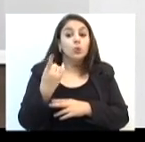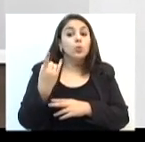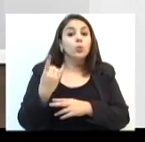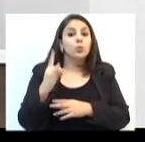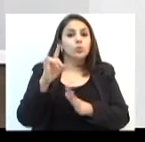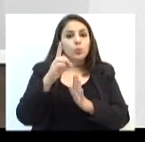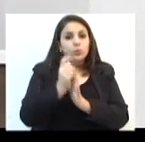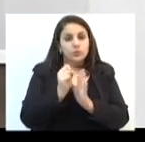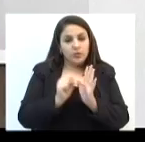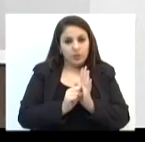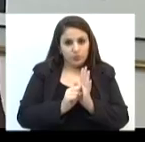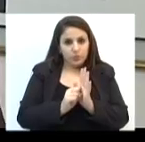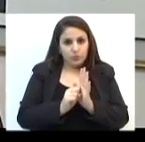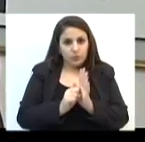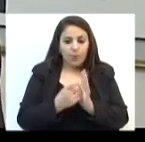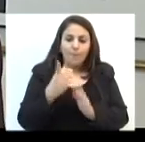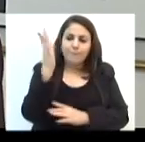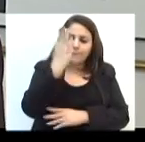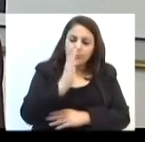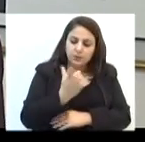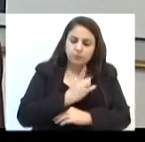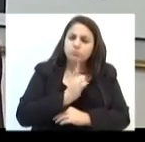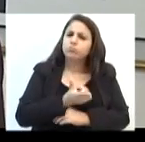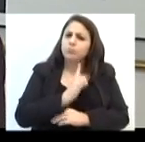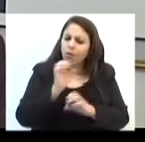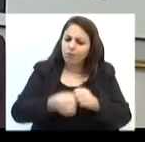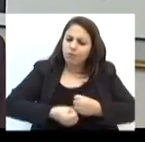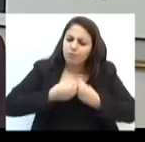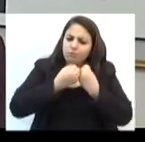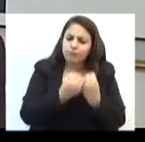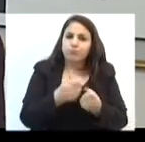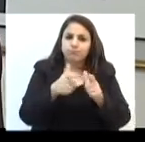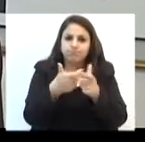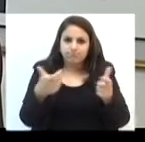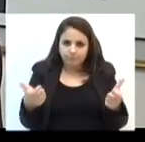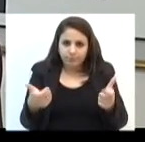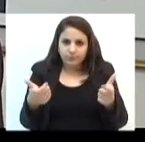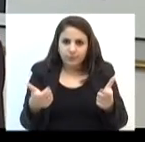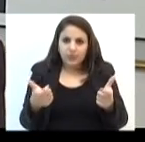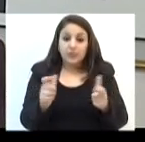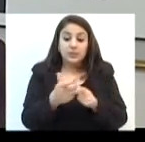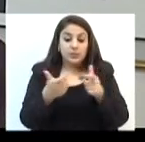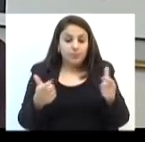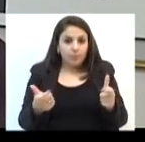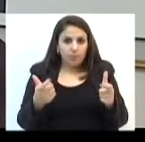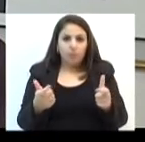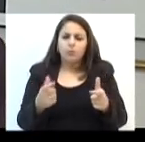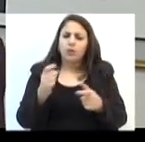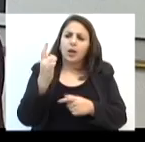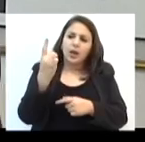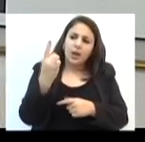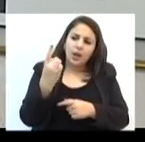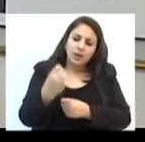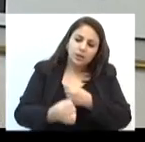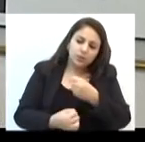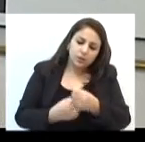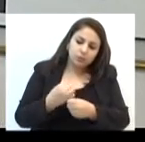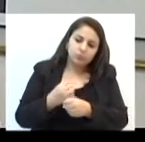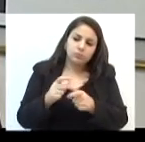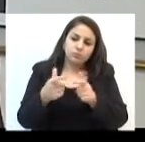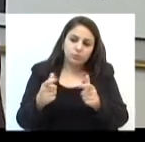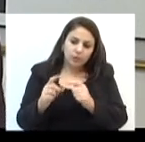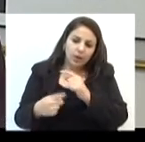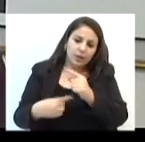que no último século. O Brasil teve o seu forte crescimento ano após ano,